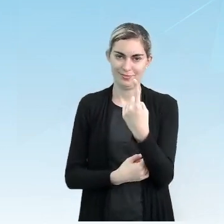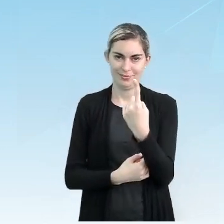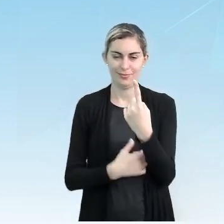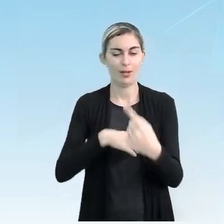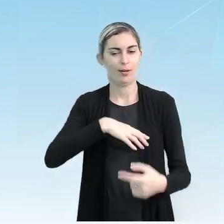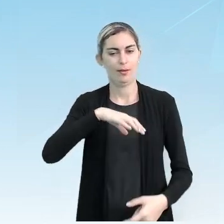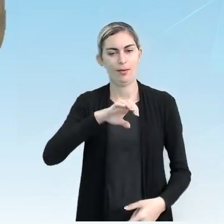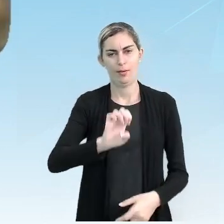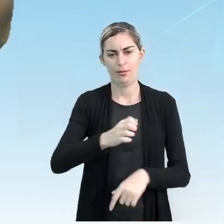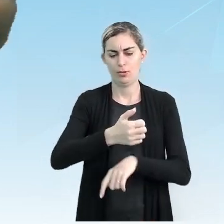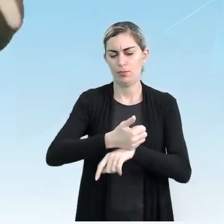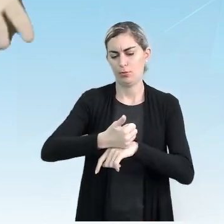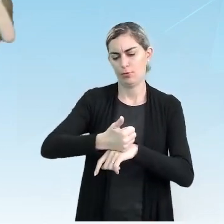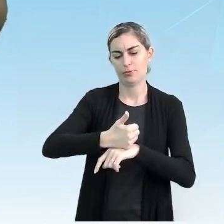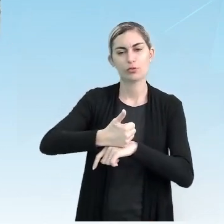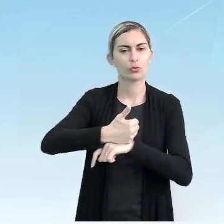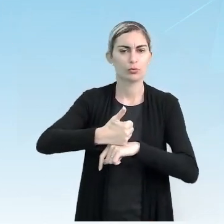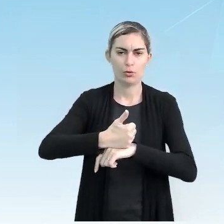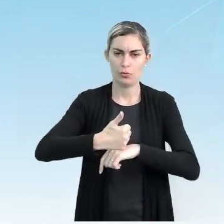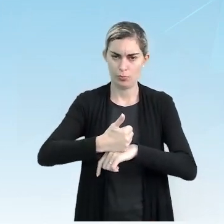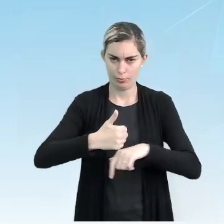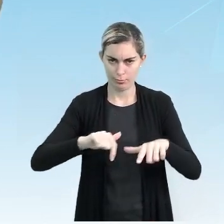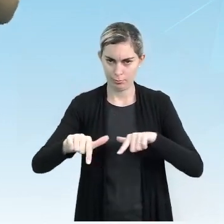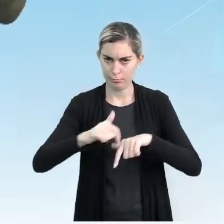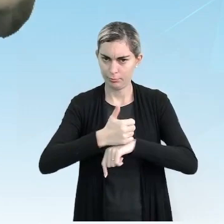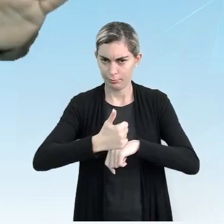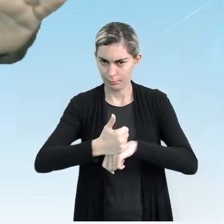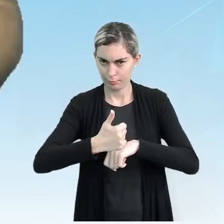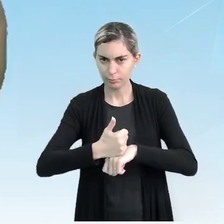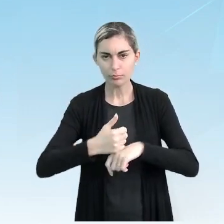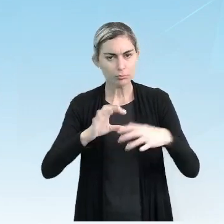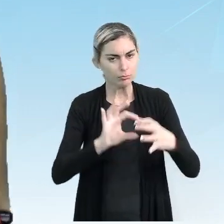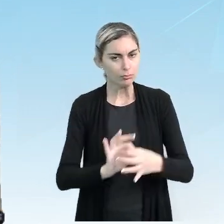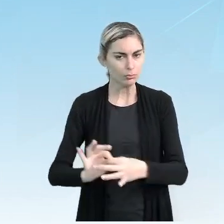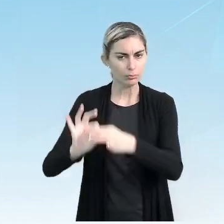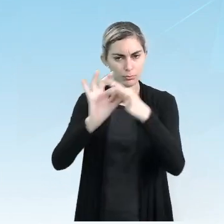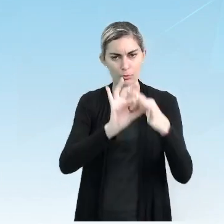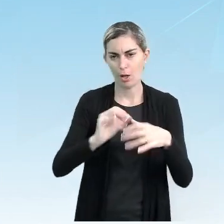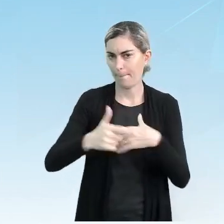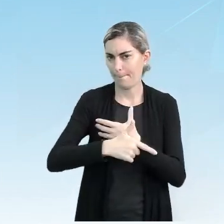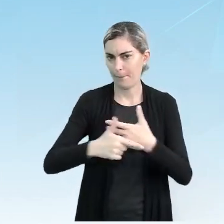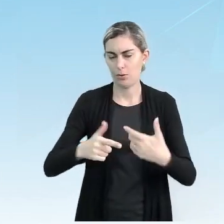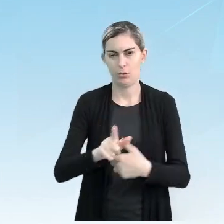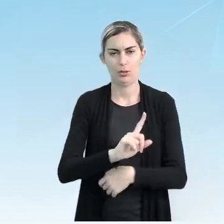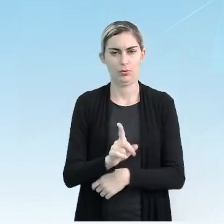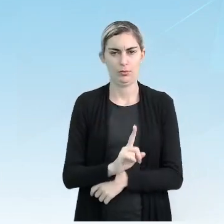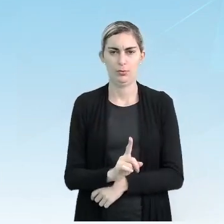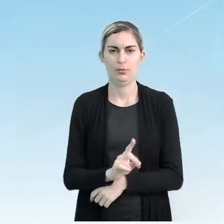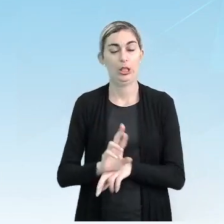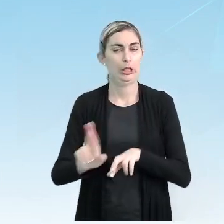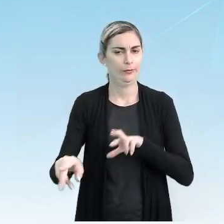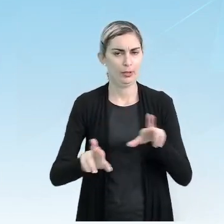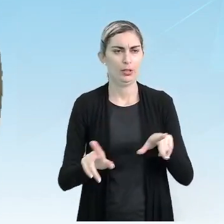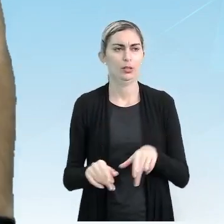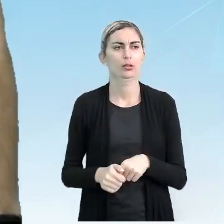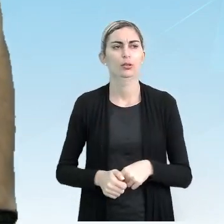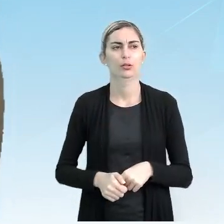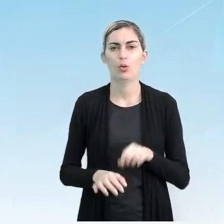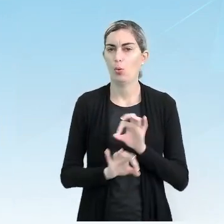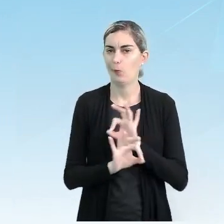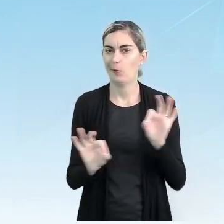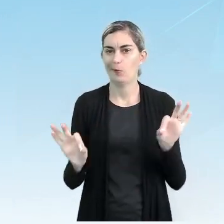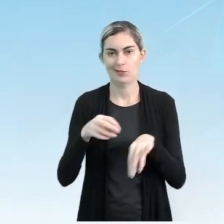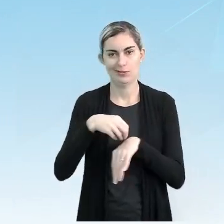em ética profissional também. Exatamente. Né? Tanto é que a ética ela é universal, mas a moral não é. Pronto. Ótimo que o professor acabou de